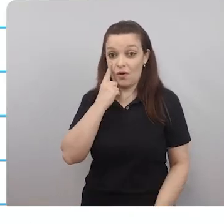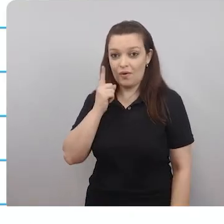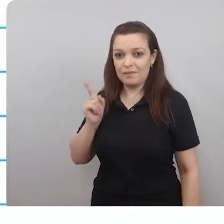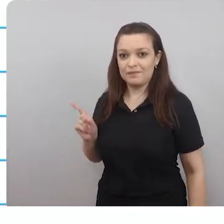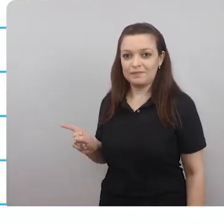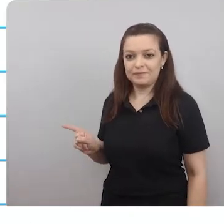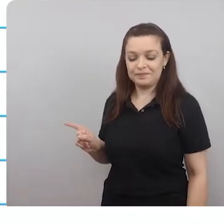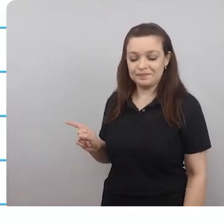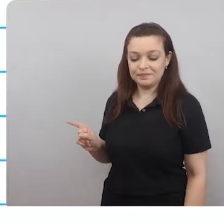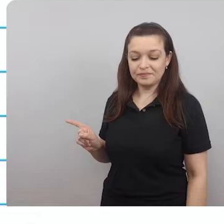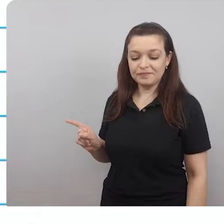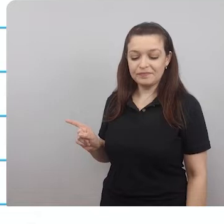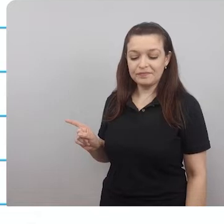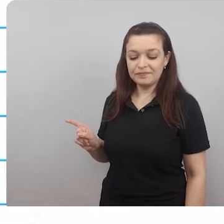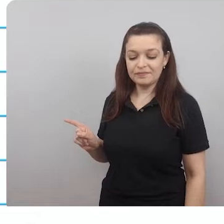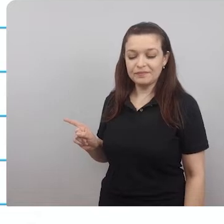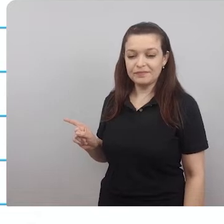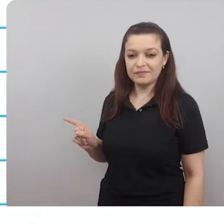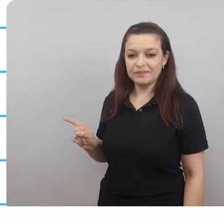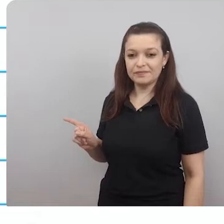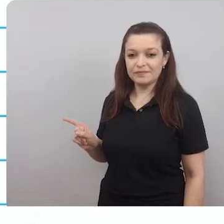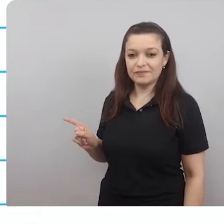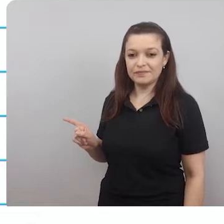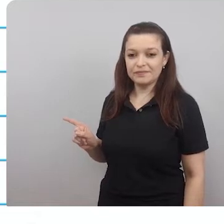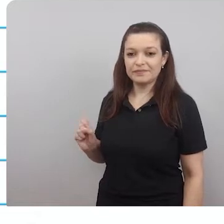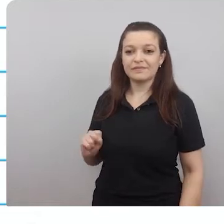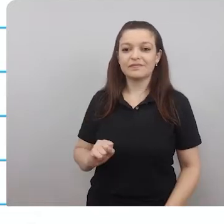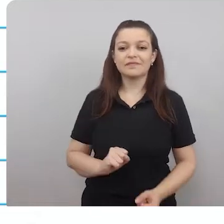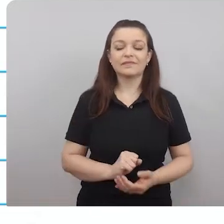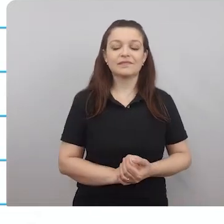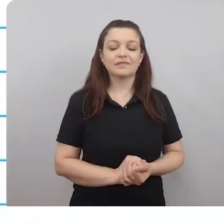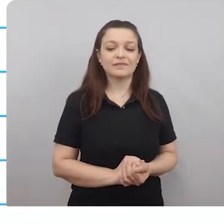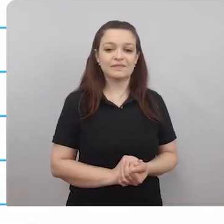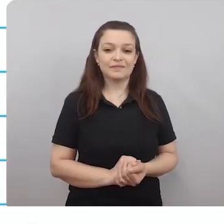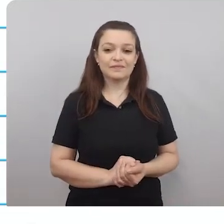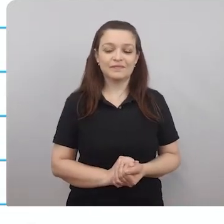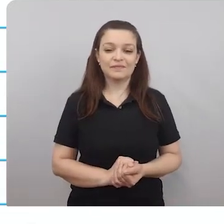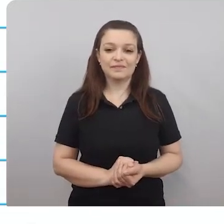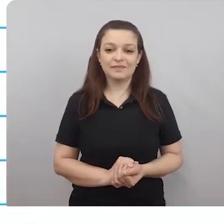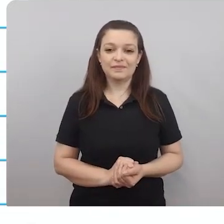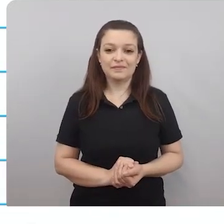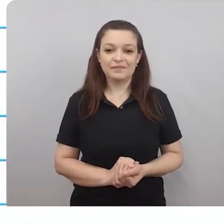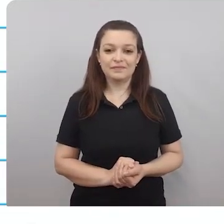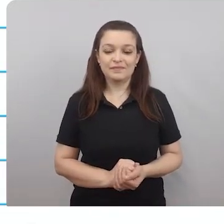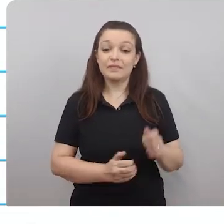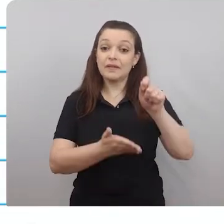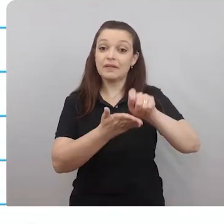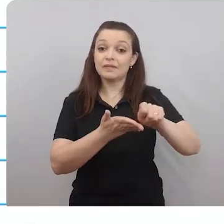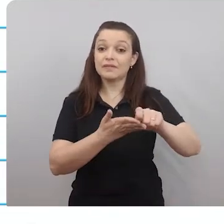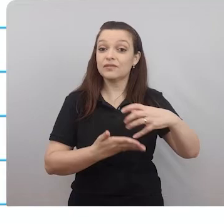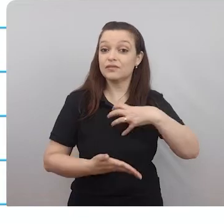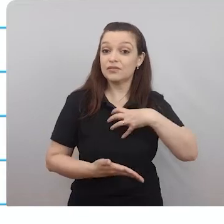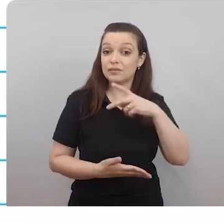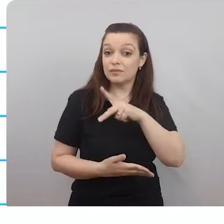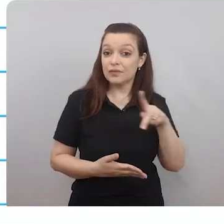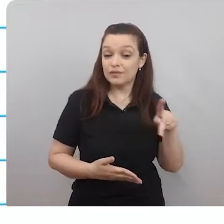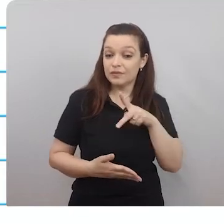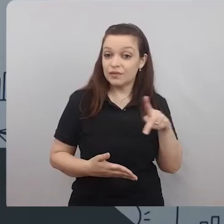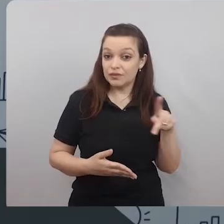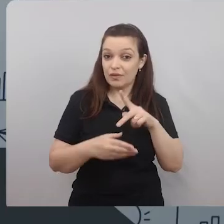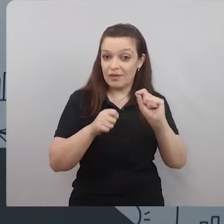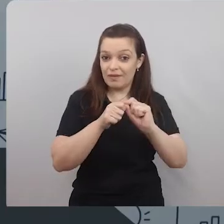Desce para um lado uma seta, para o outro e no final da